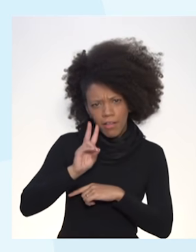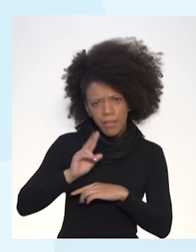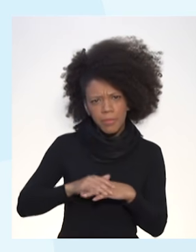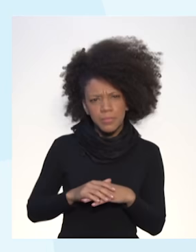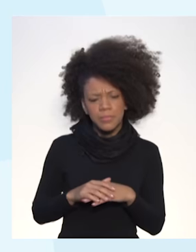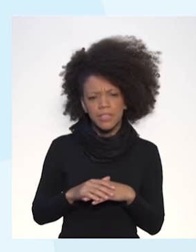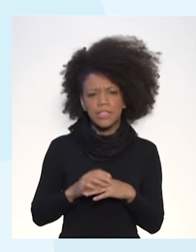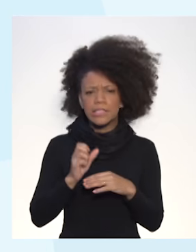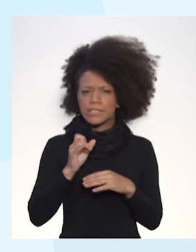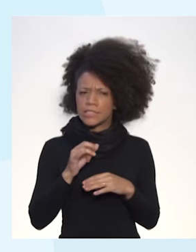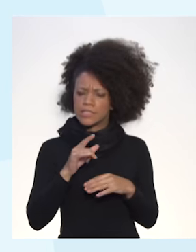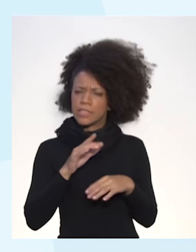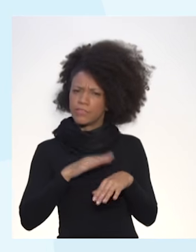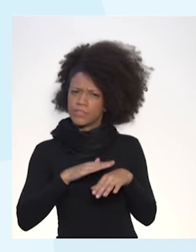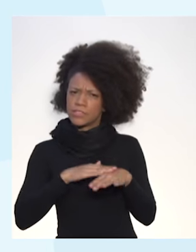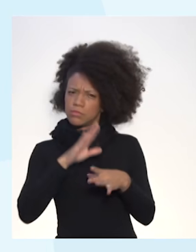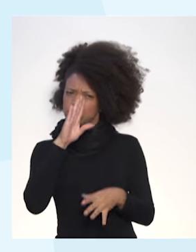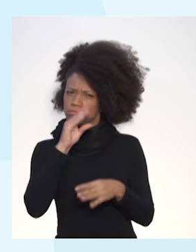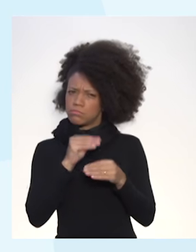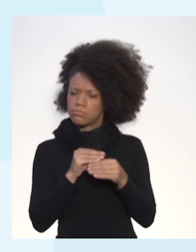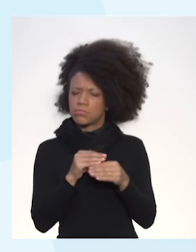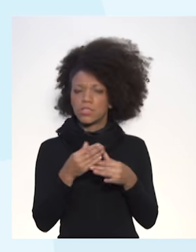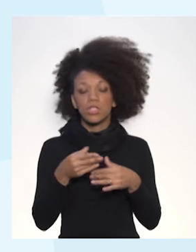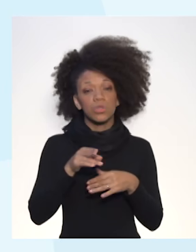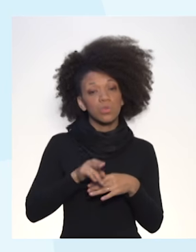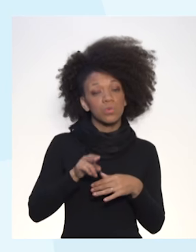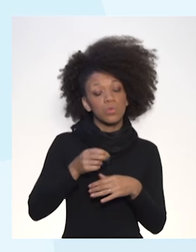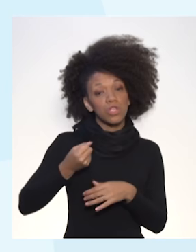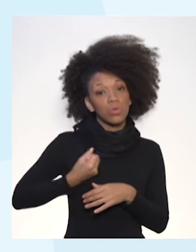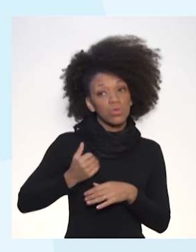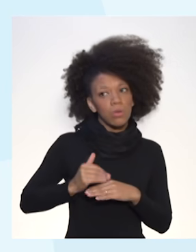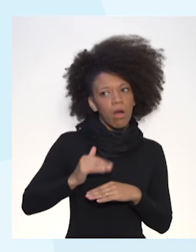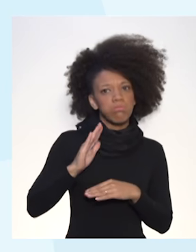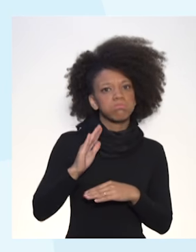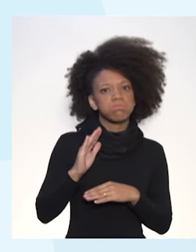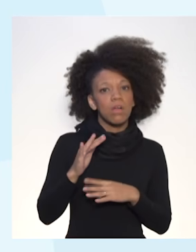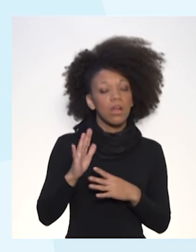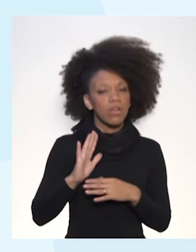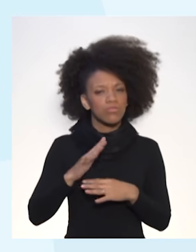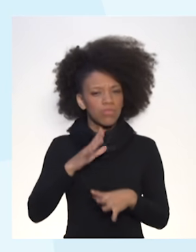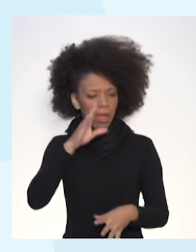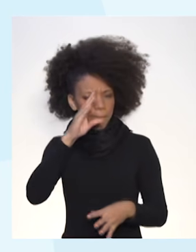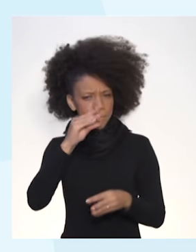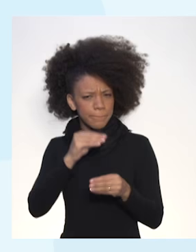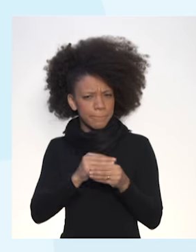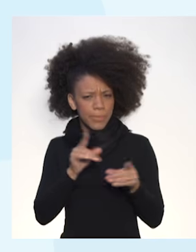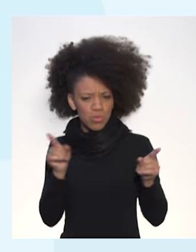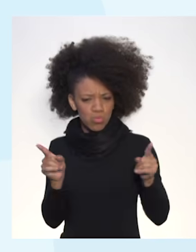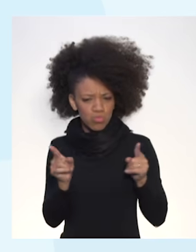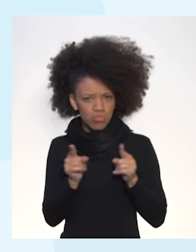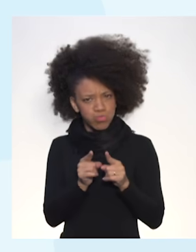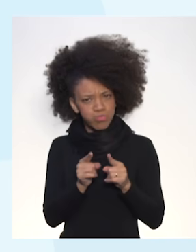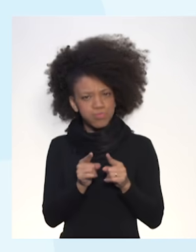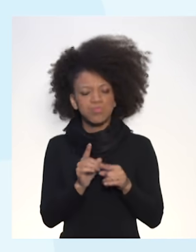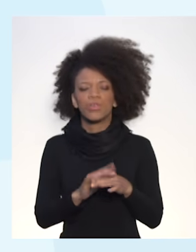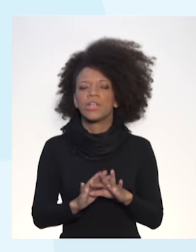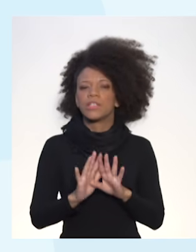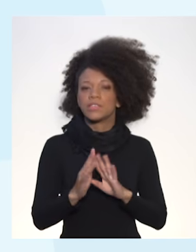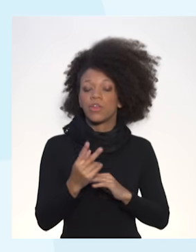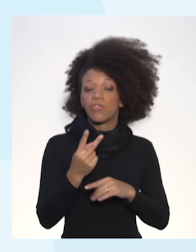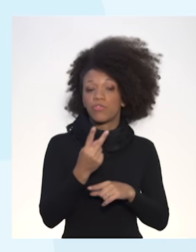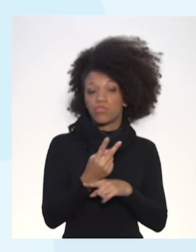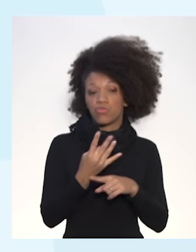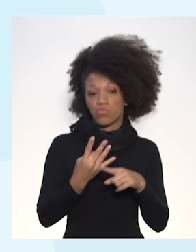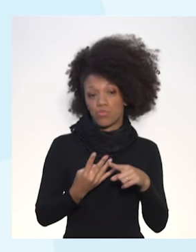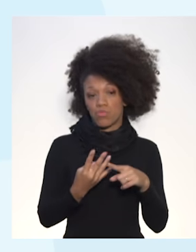fazer a simplificação e a gente usa o maior número possível, a gente já simplifica muito mais rápido, né? Então,